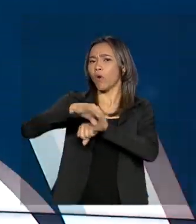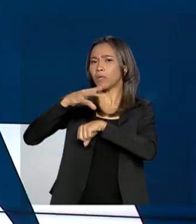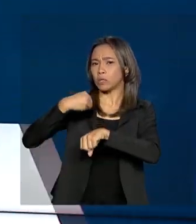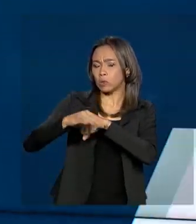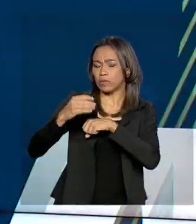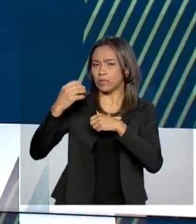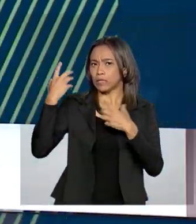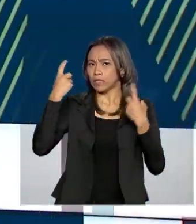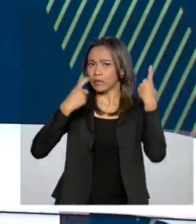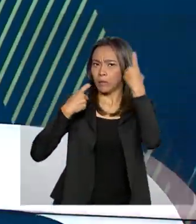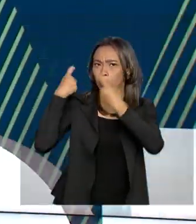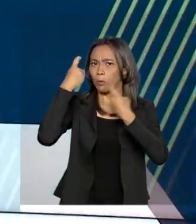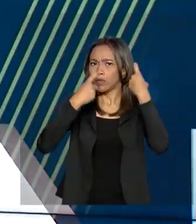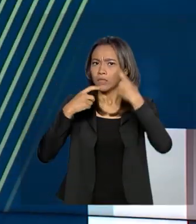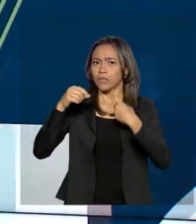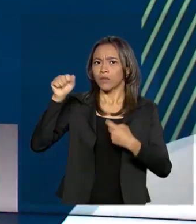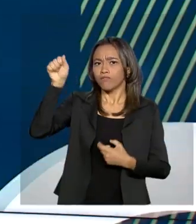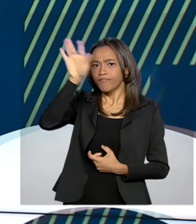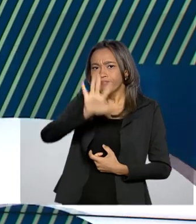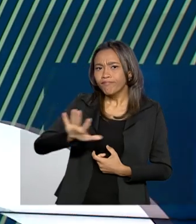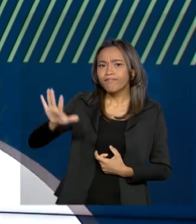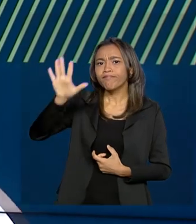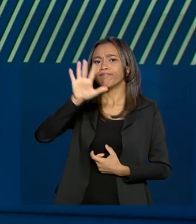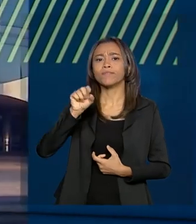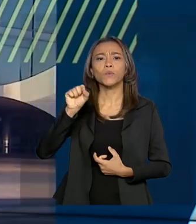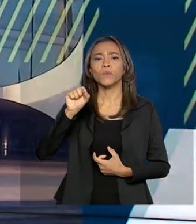em relação à disparada do barril de petróleo.